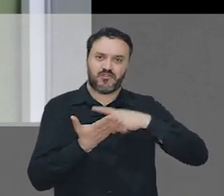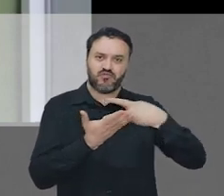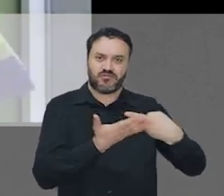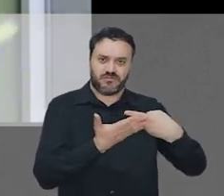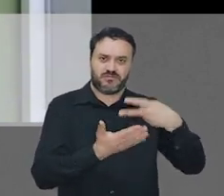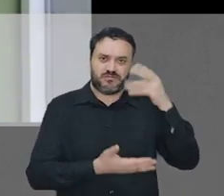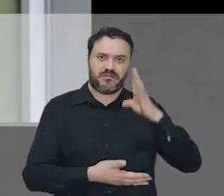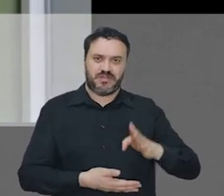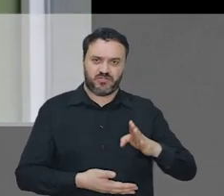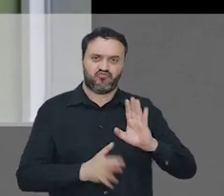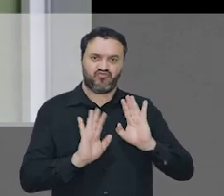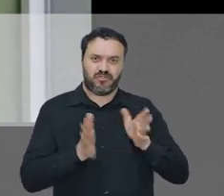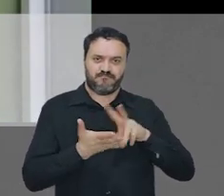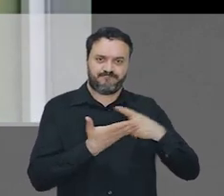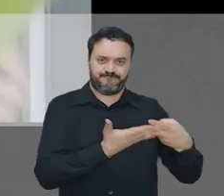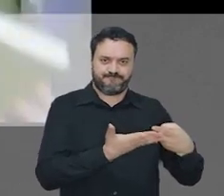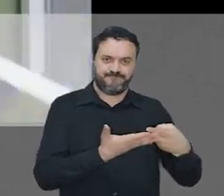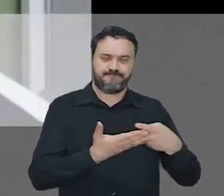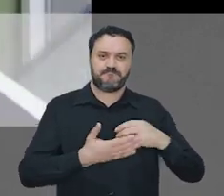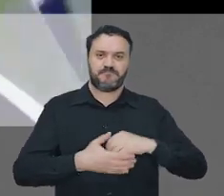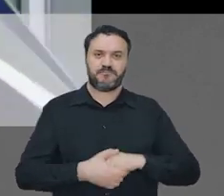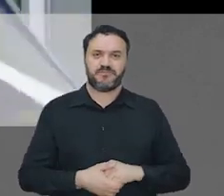Brasil.